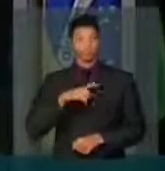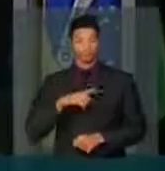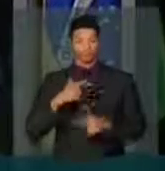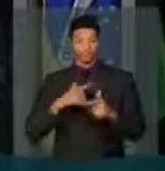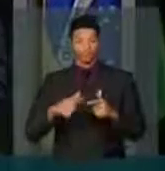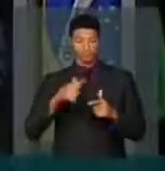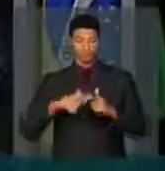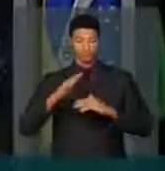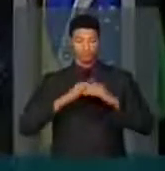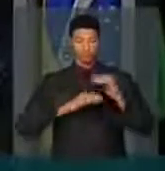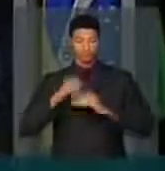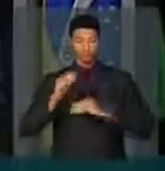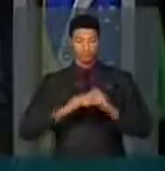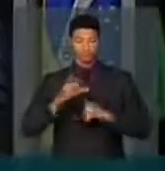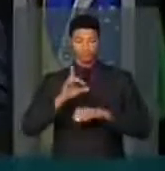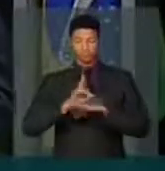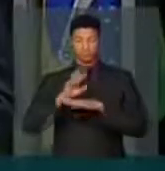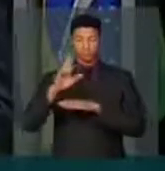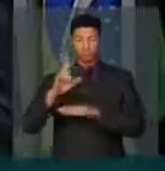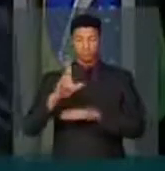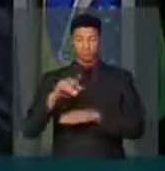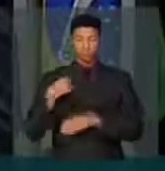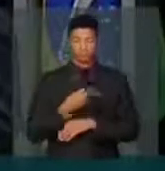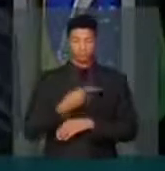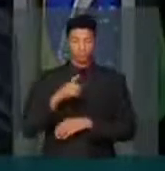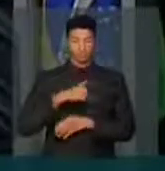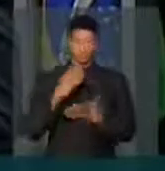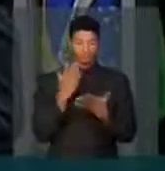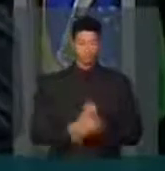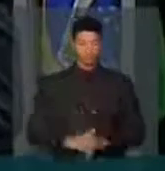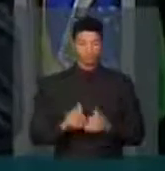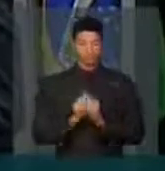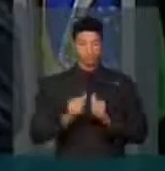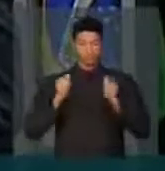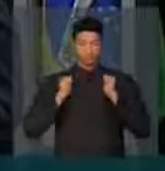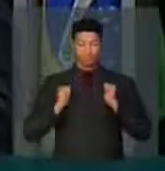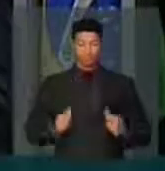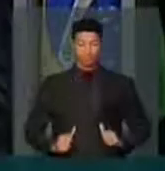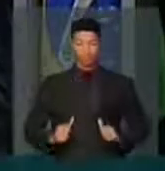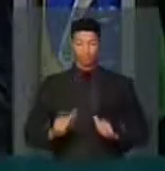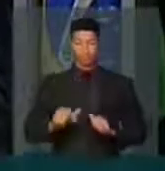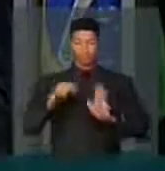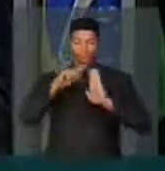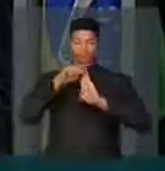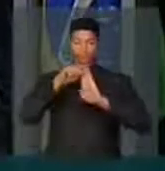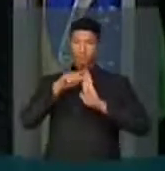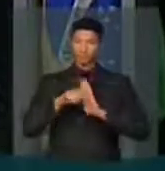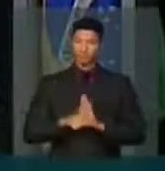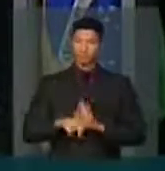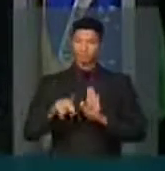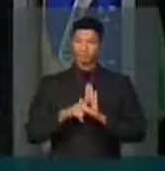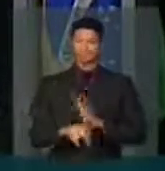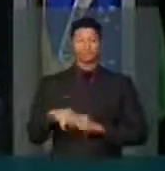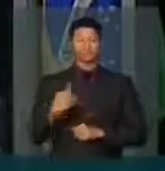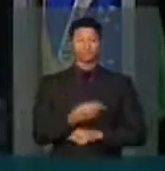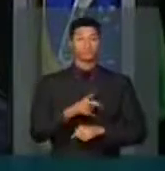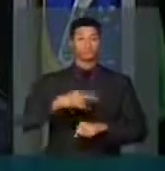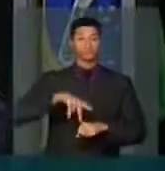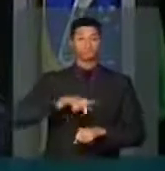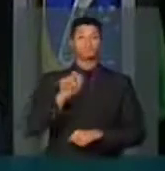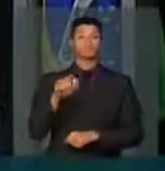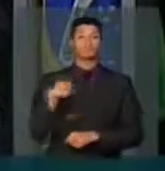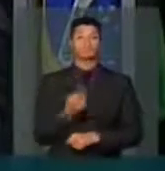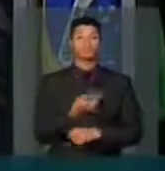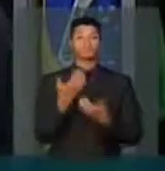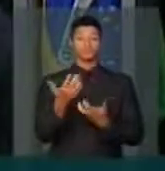problema na questão dos doutorados. Nós estamos acabando com as bolsas de pesquisadores no nosso país. O que nós